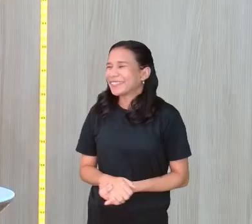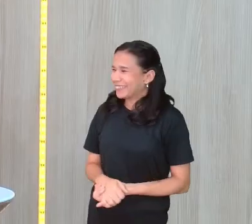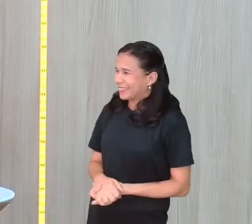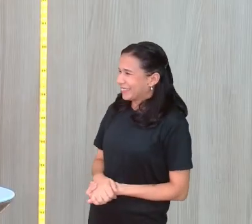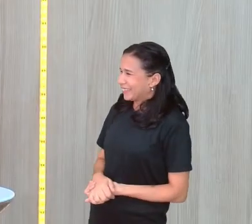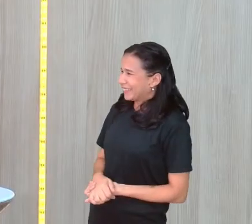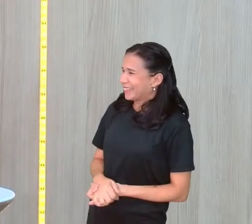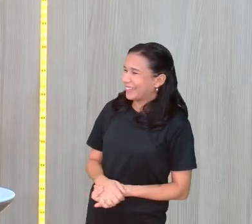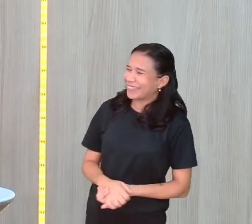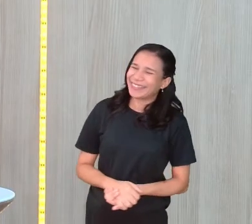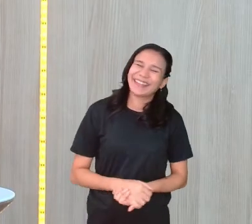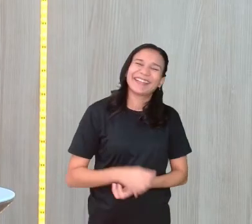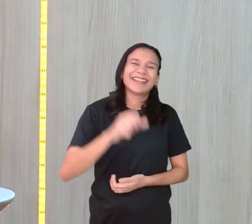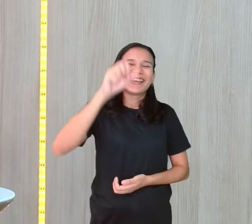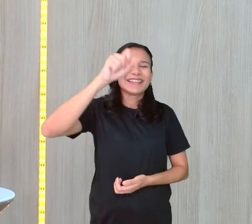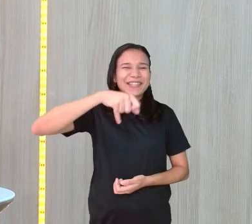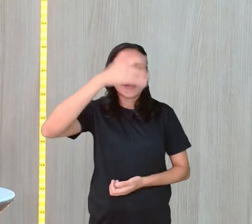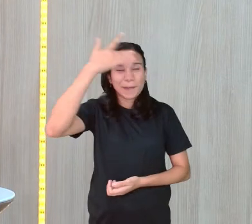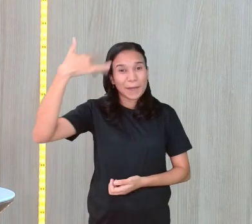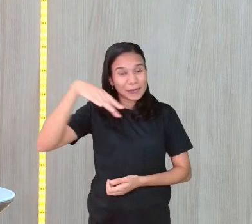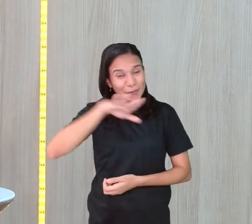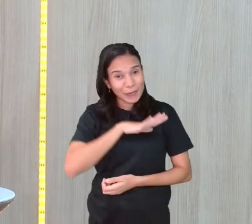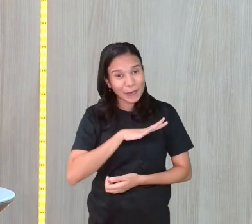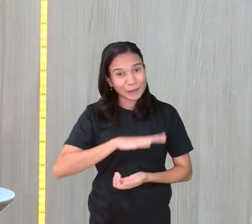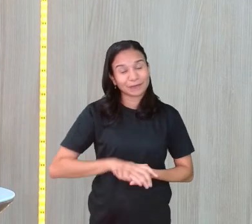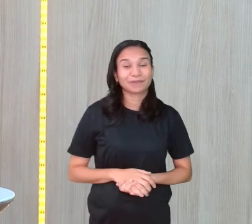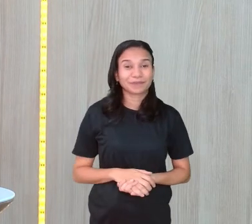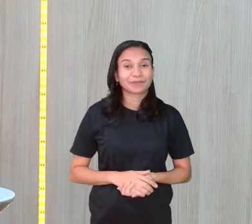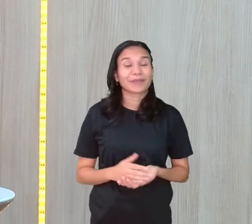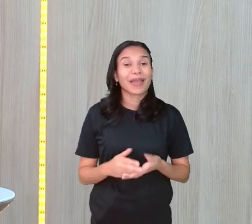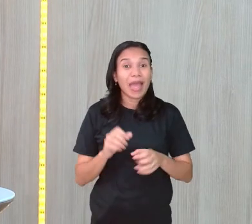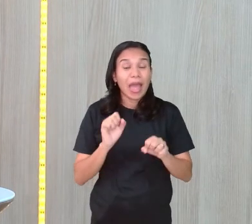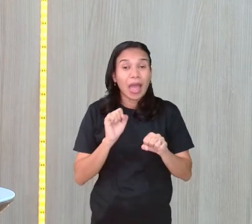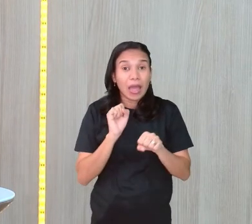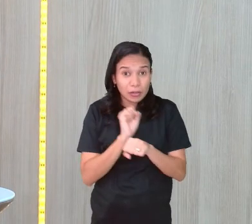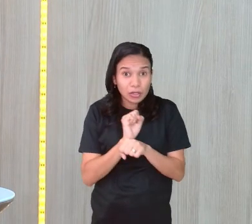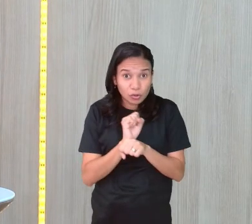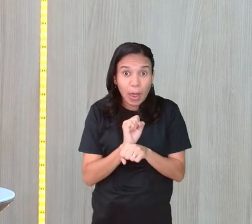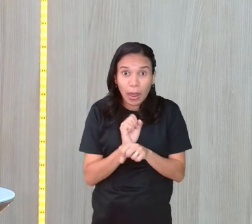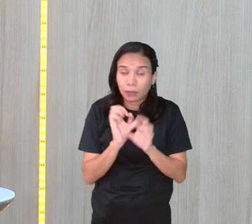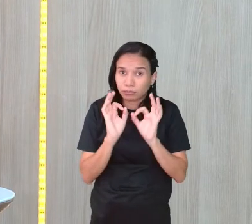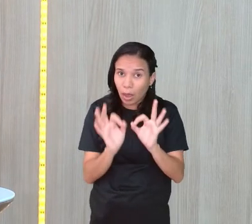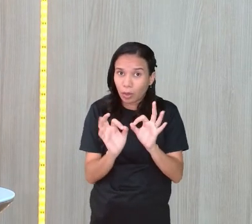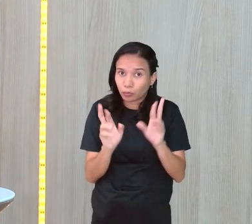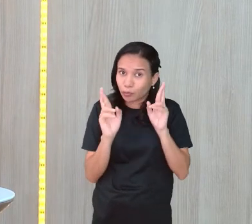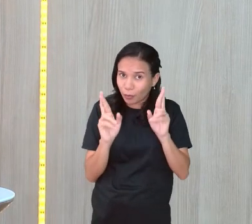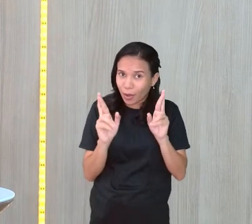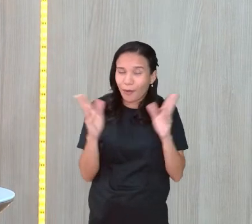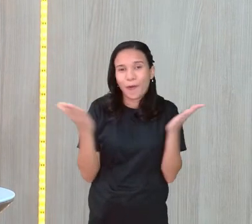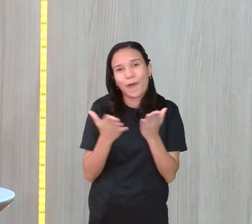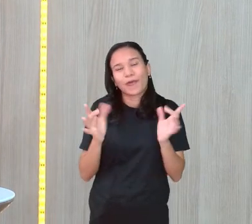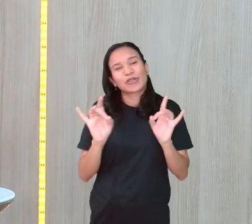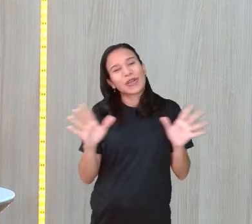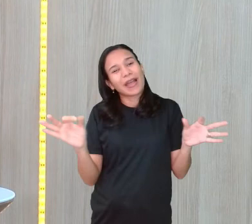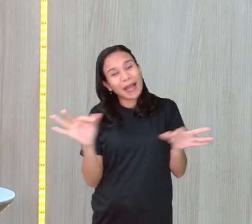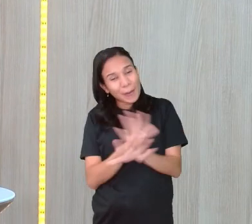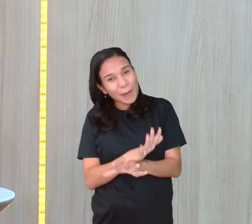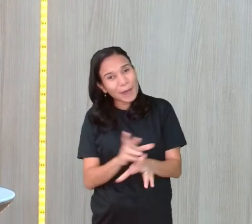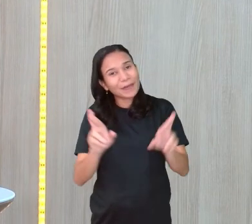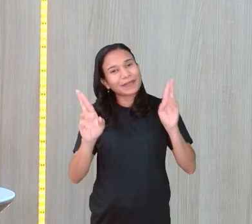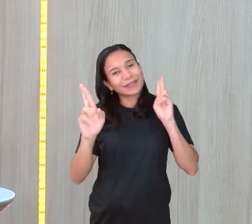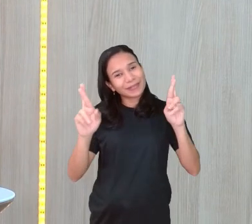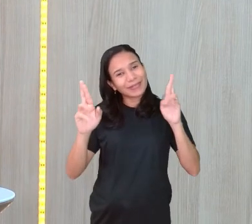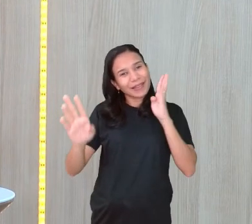pessoal, horário já está indo. Pois é. Gente, aguardem essa surpresa, tá? Por hoje é só. Aguardamos vocês